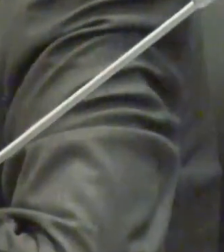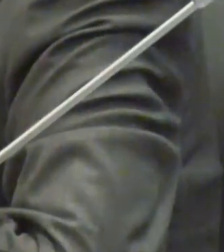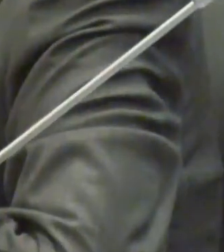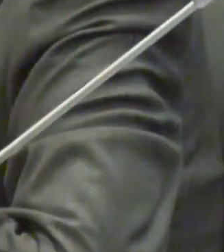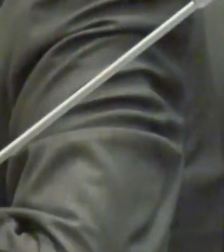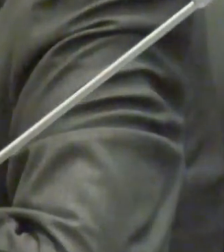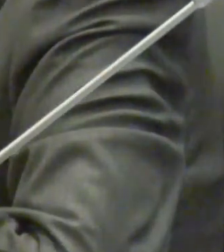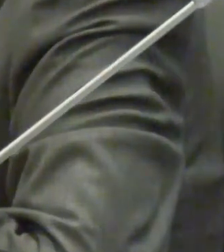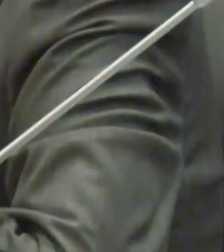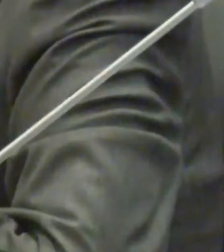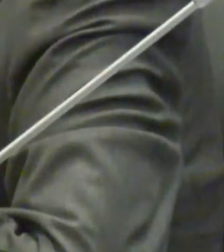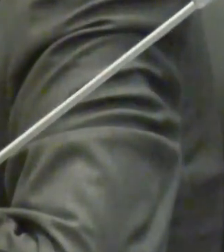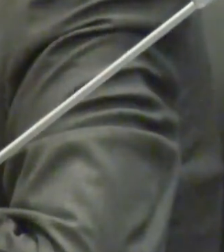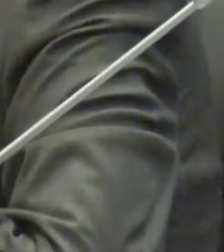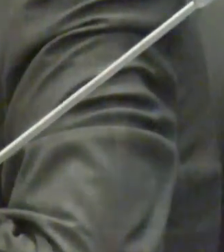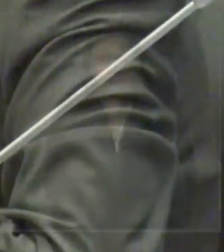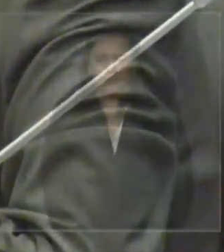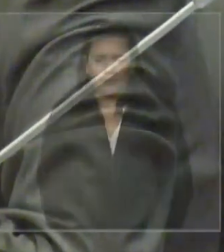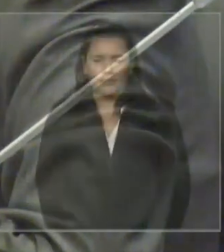que nós patrocinamos,